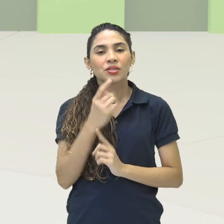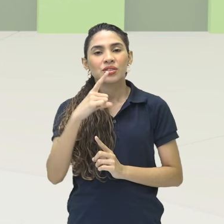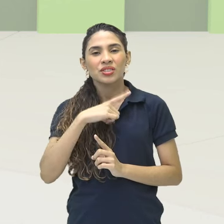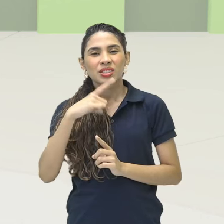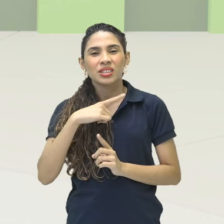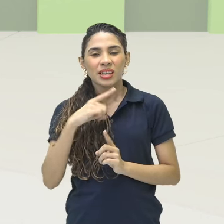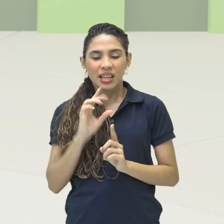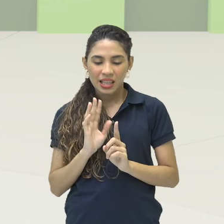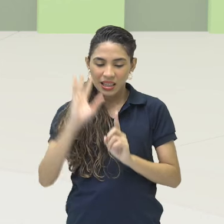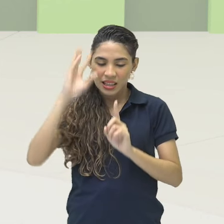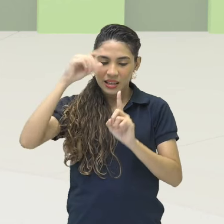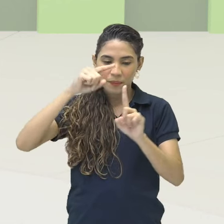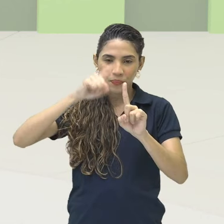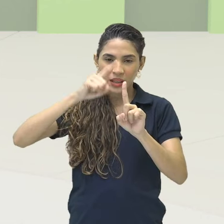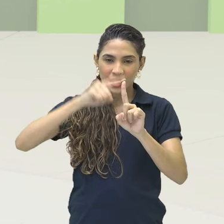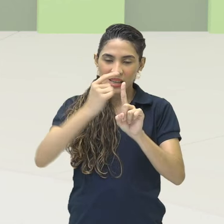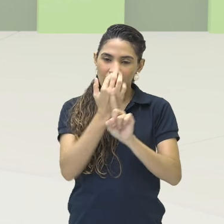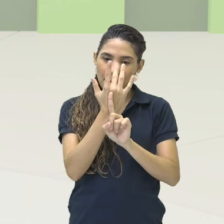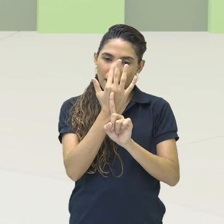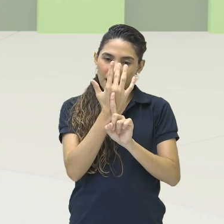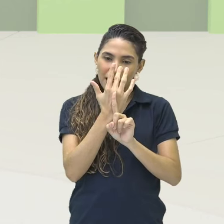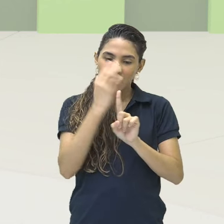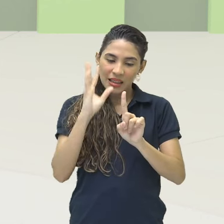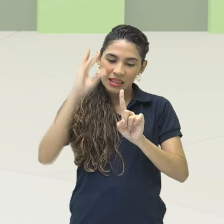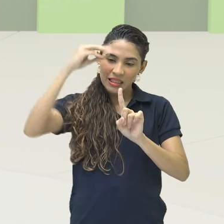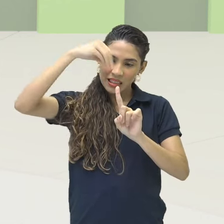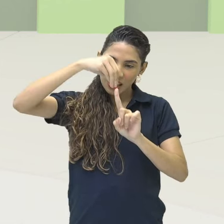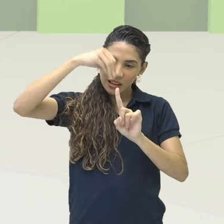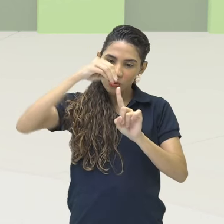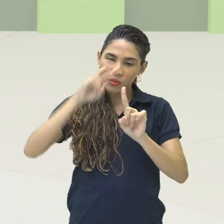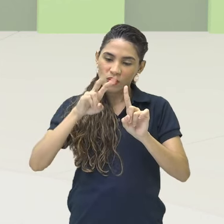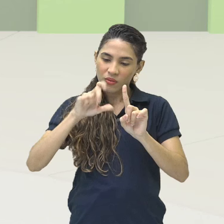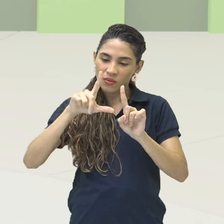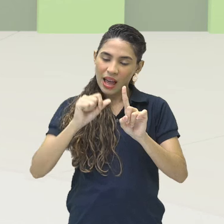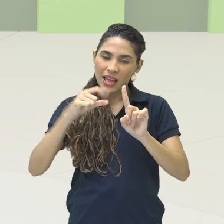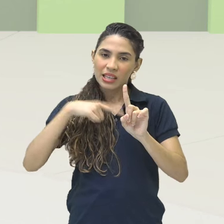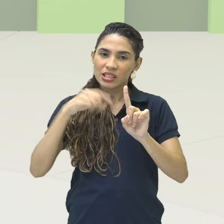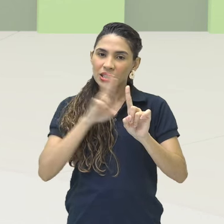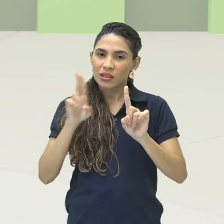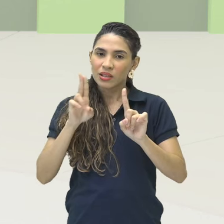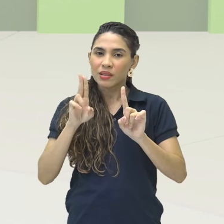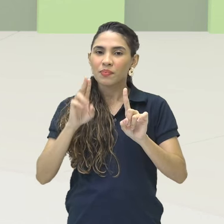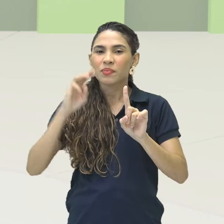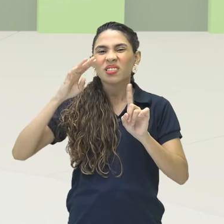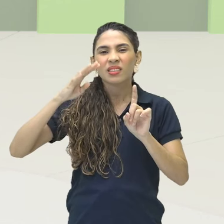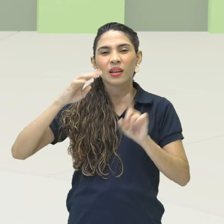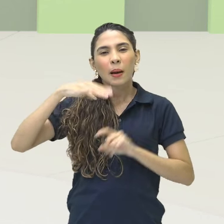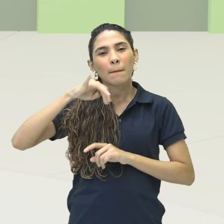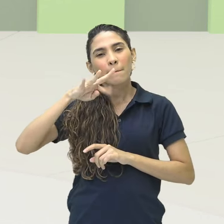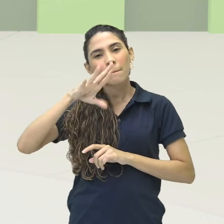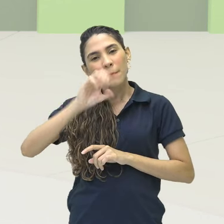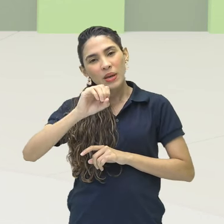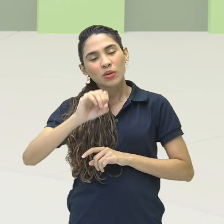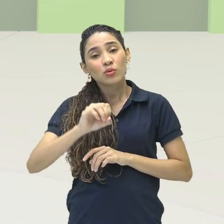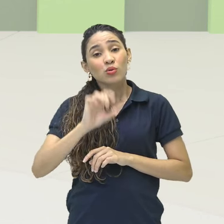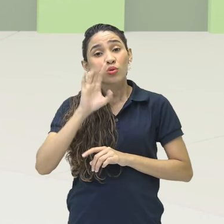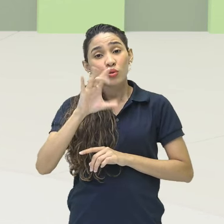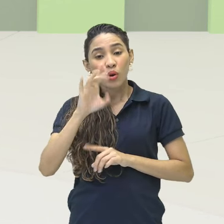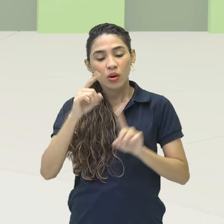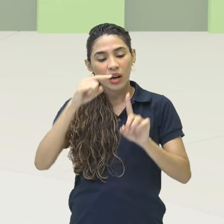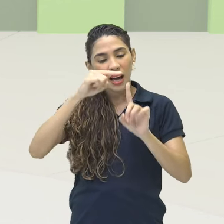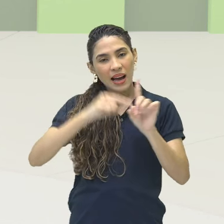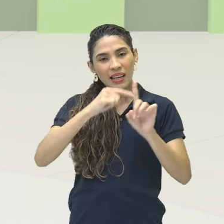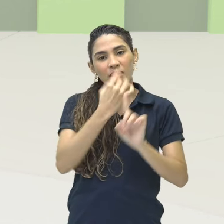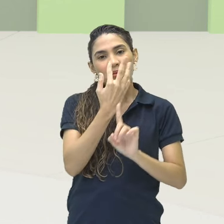algo dentro da vela, né, que eles chamavam assim de mitos e dogmas, que somente